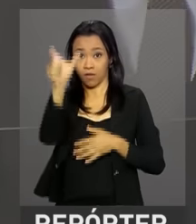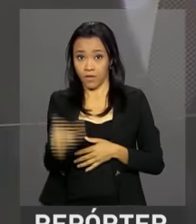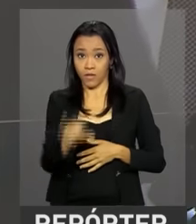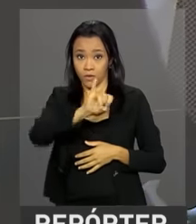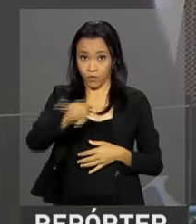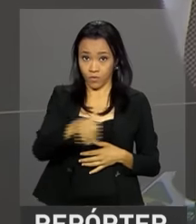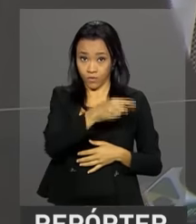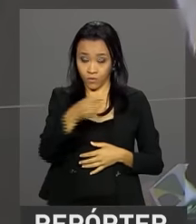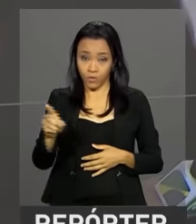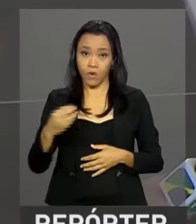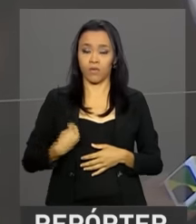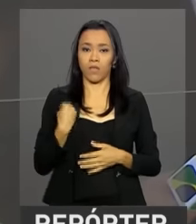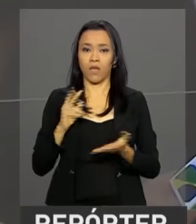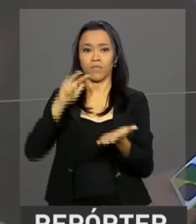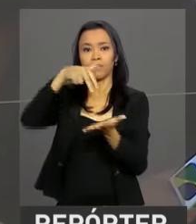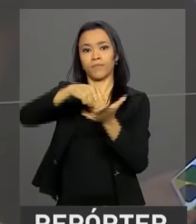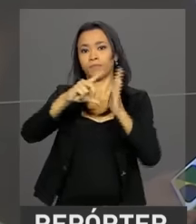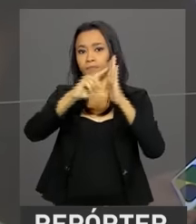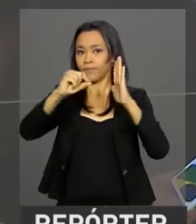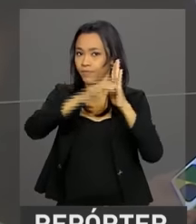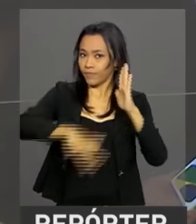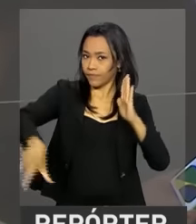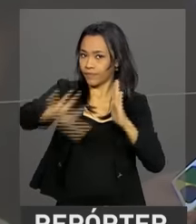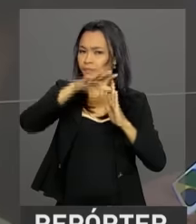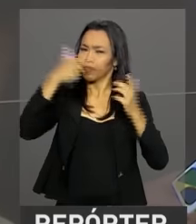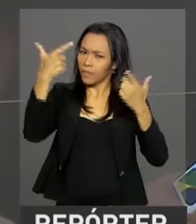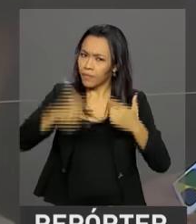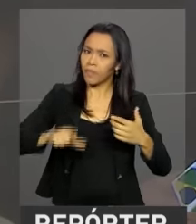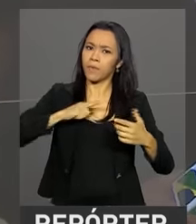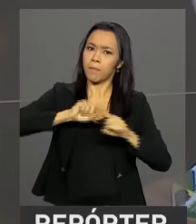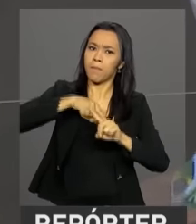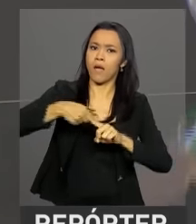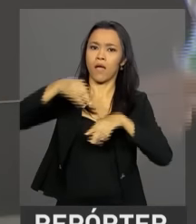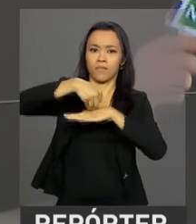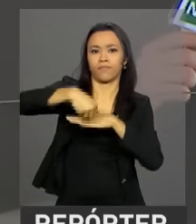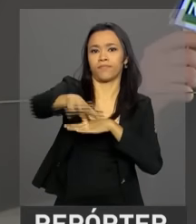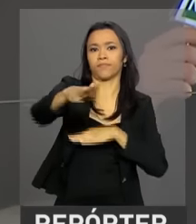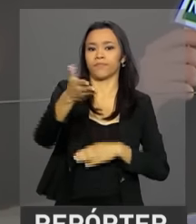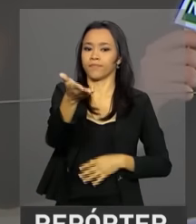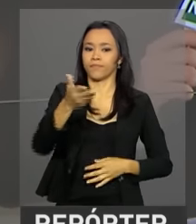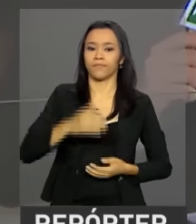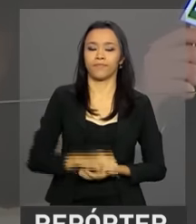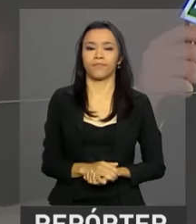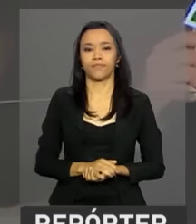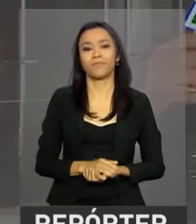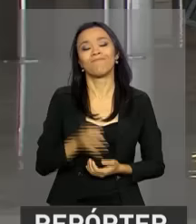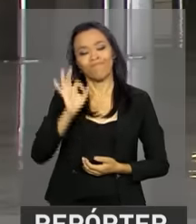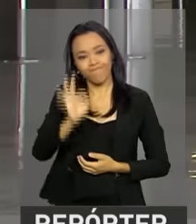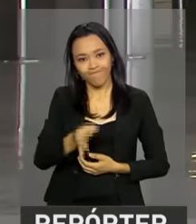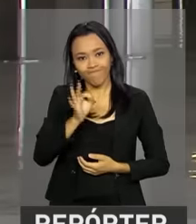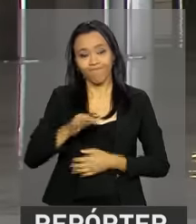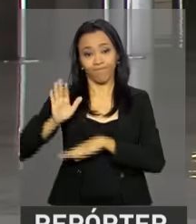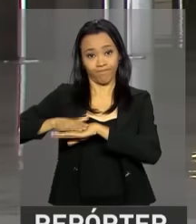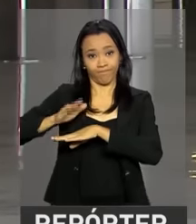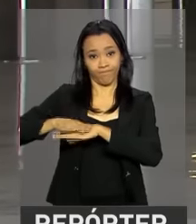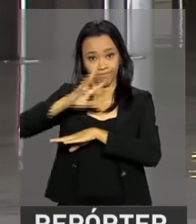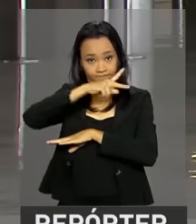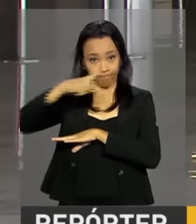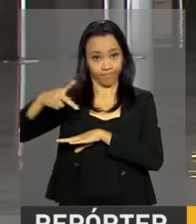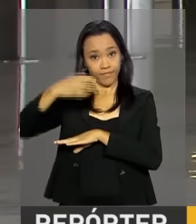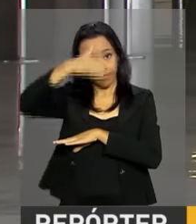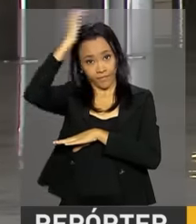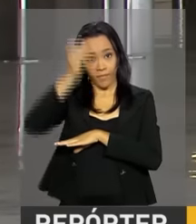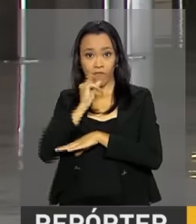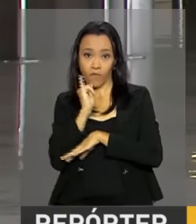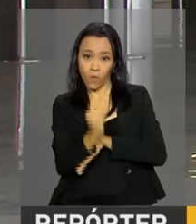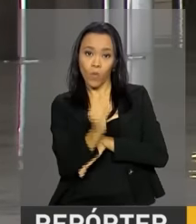palácio do do Planalto e tem mais informações pra gente Olá João Pedro Oi Leandro exatamente segundo o presidente Michel Temer são